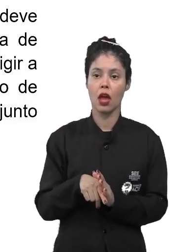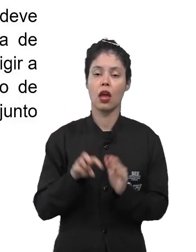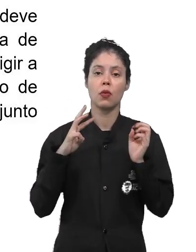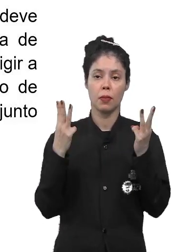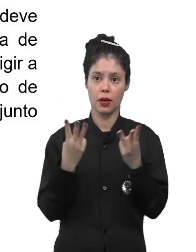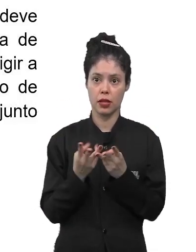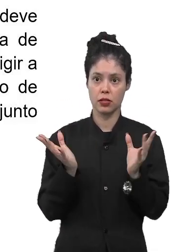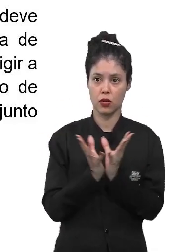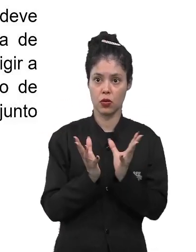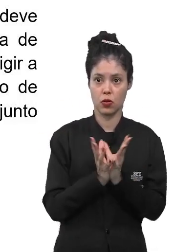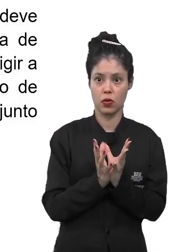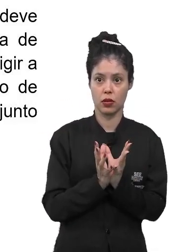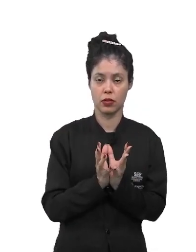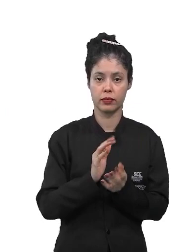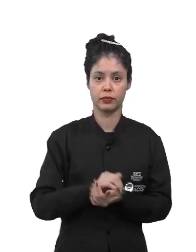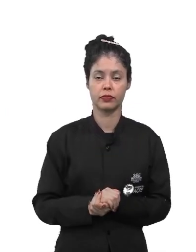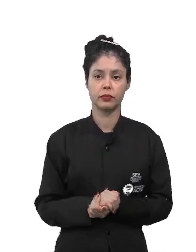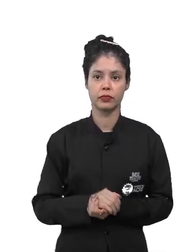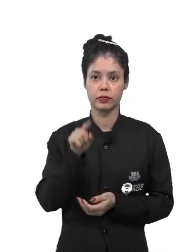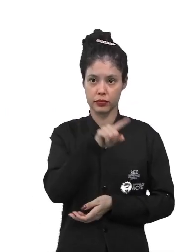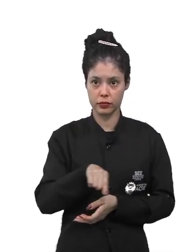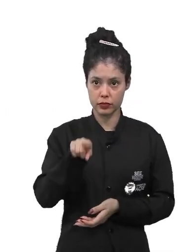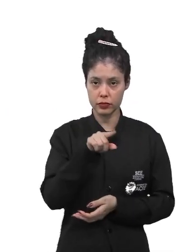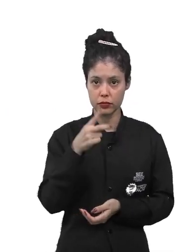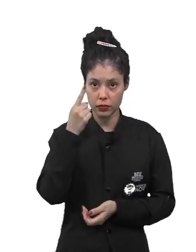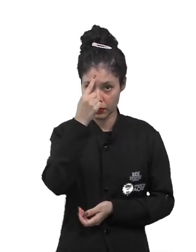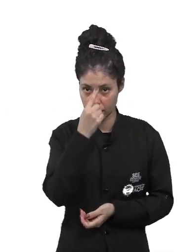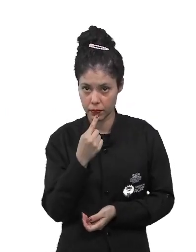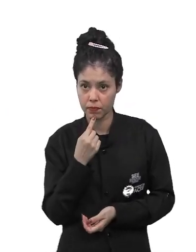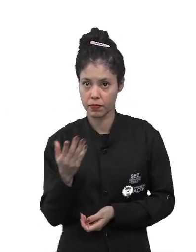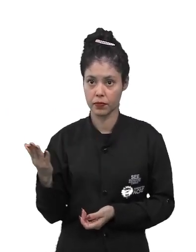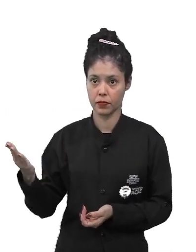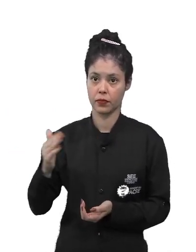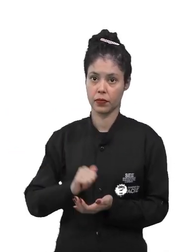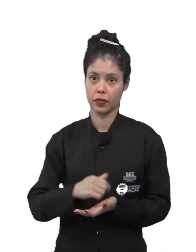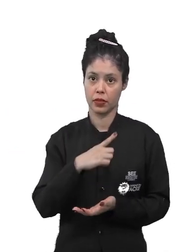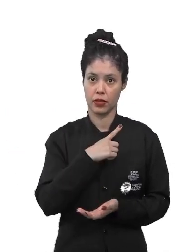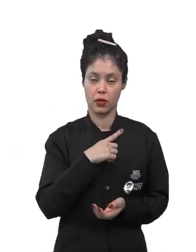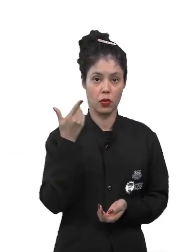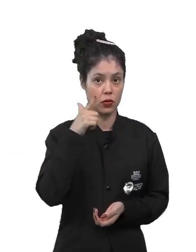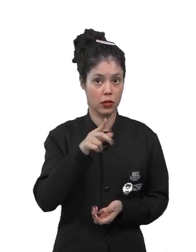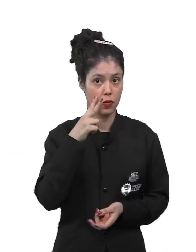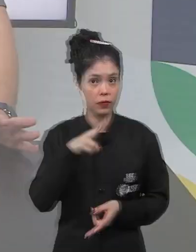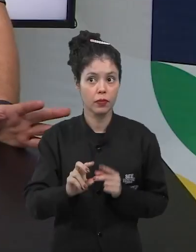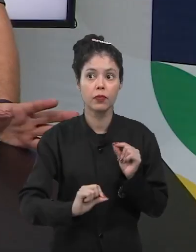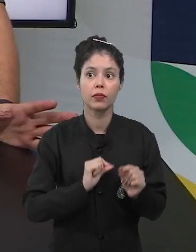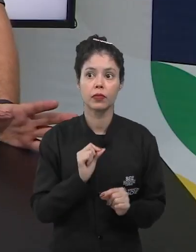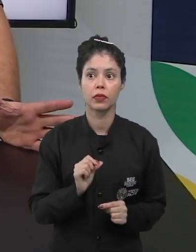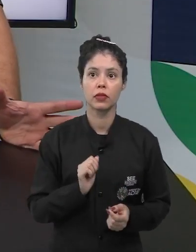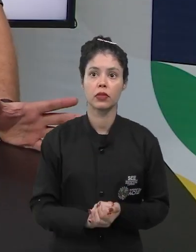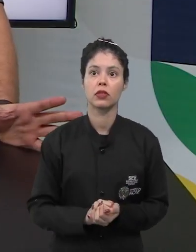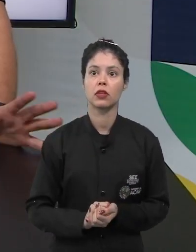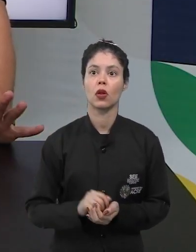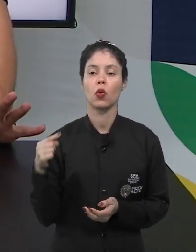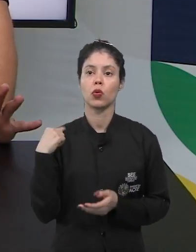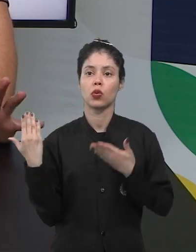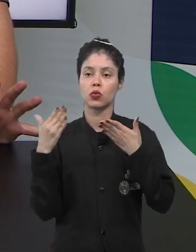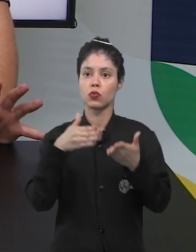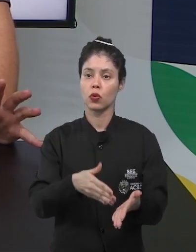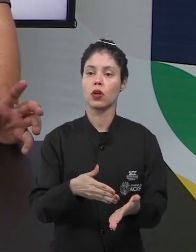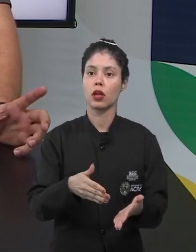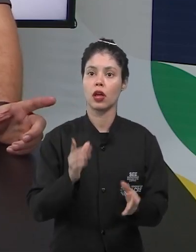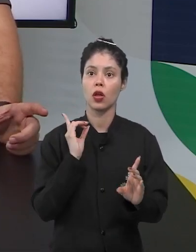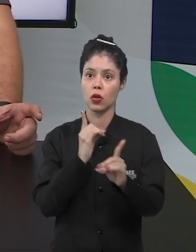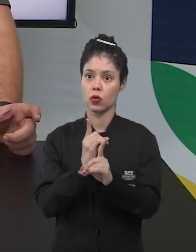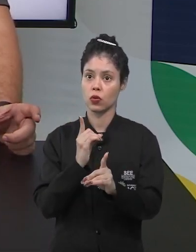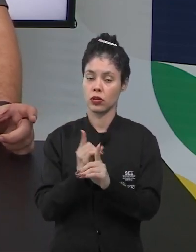conjunto roda-pneu? Vamos lá então para a imagem, pessoal. Aqui a gente consegue ver então que o nosso objetivo é a gente encontrar